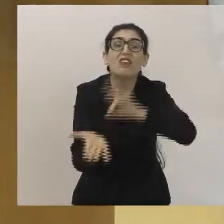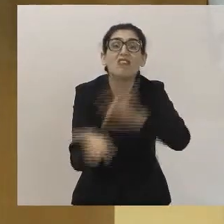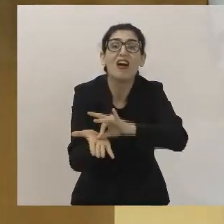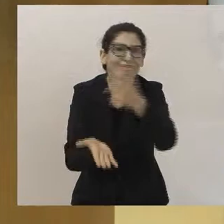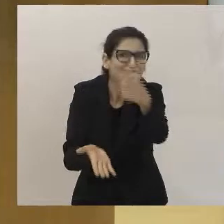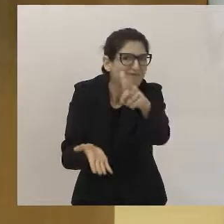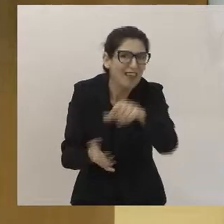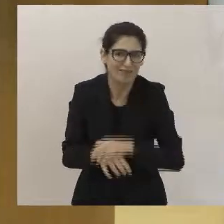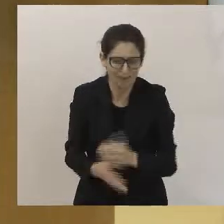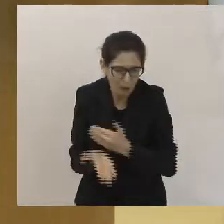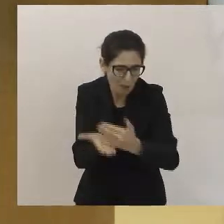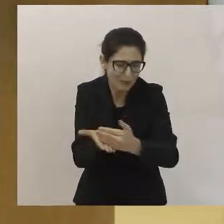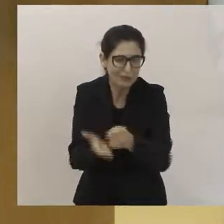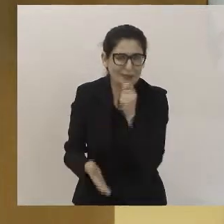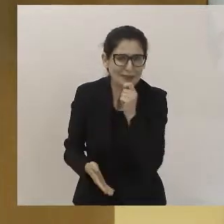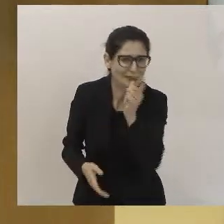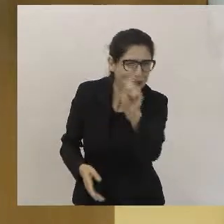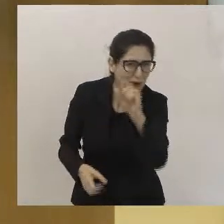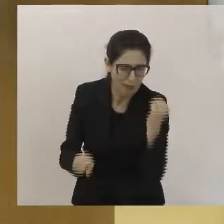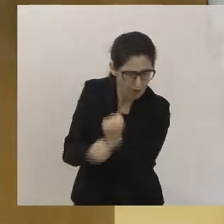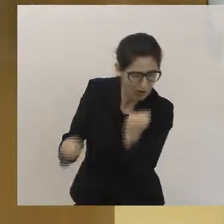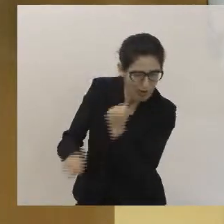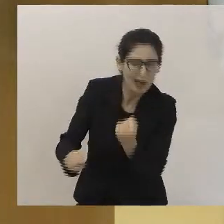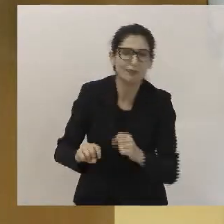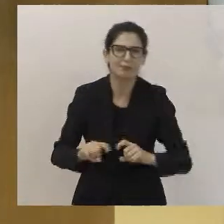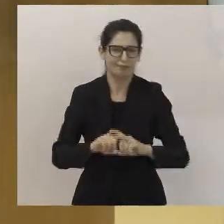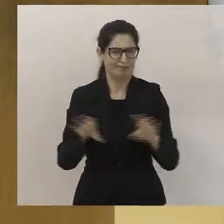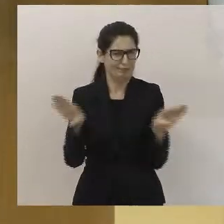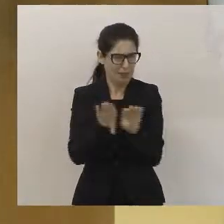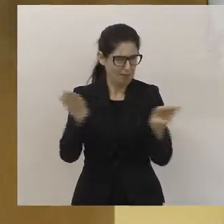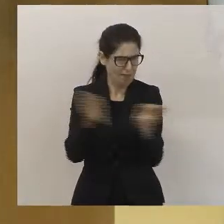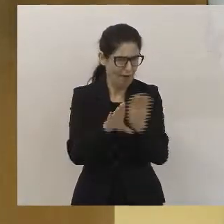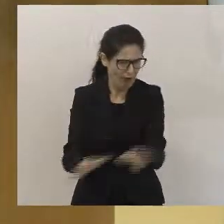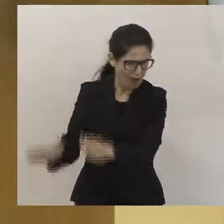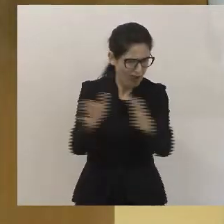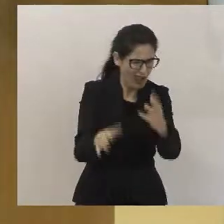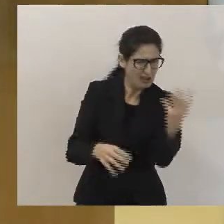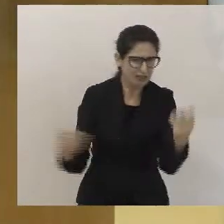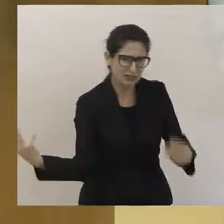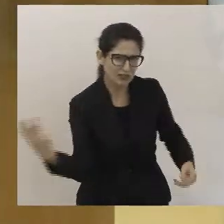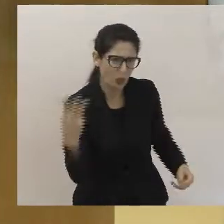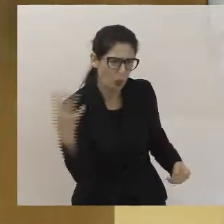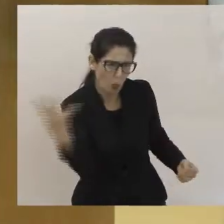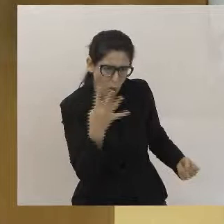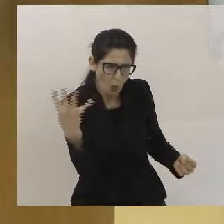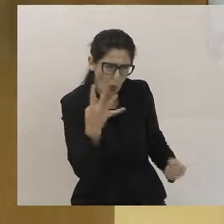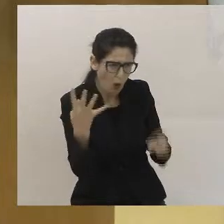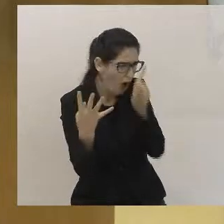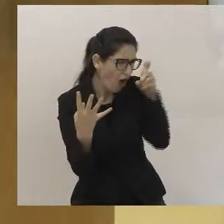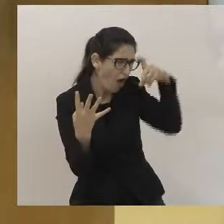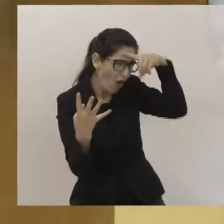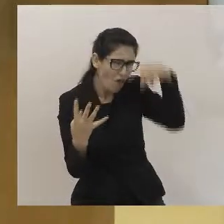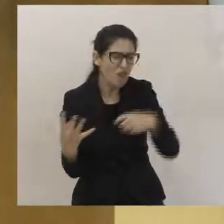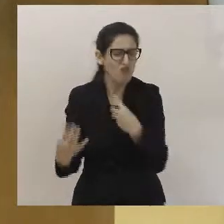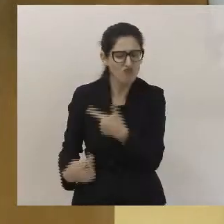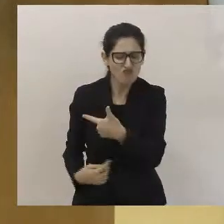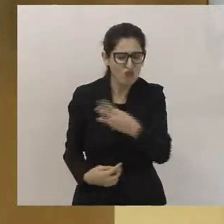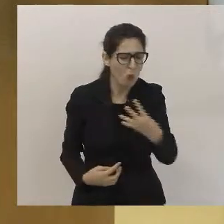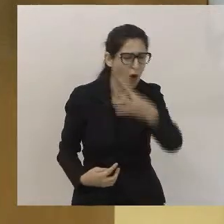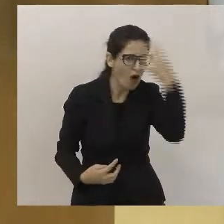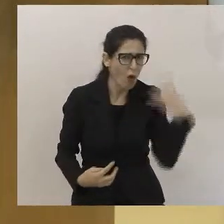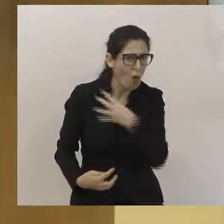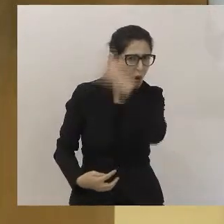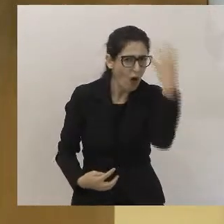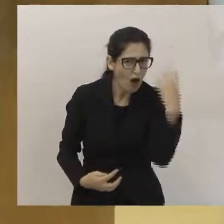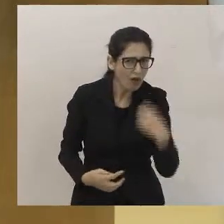a colocar 3 1 mbit/s 24 horas perdão quatro cadeias